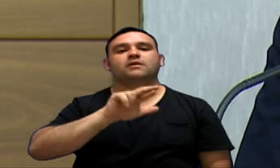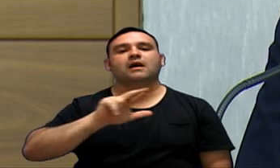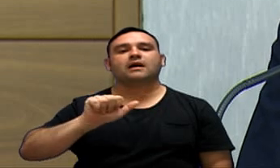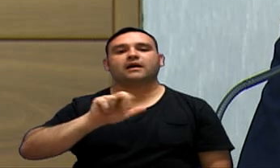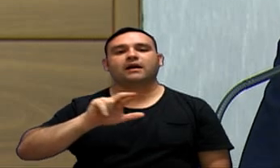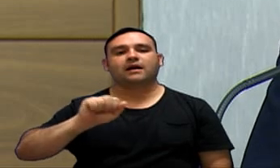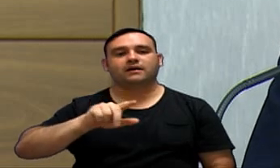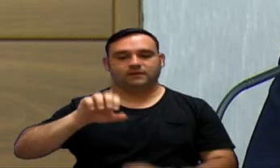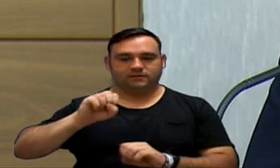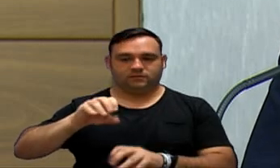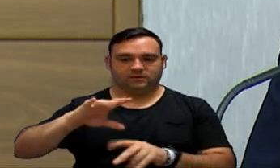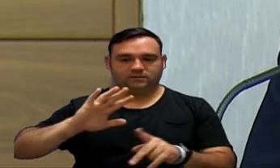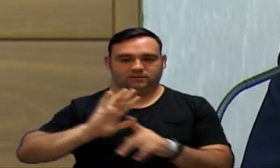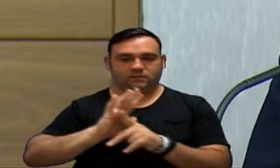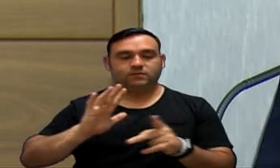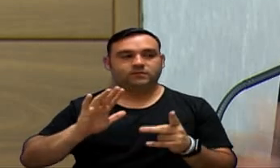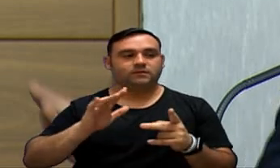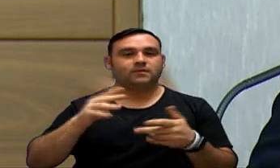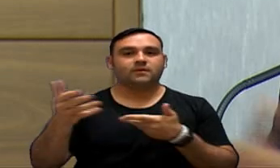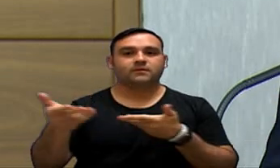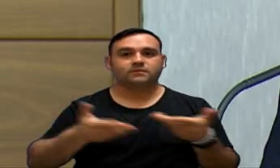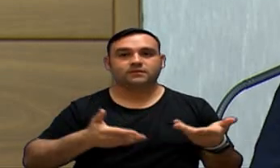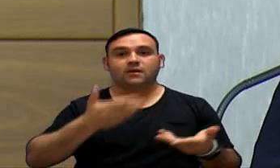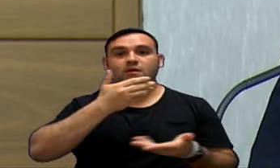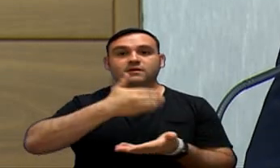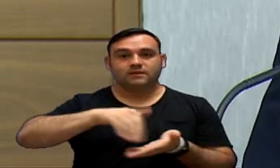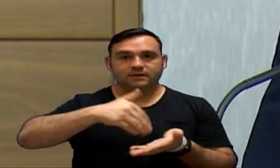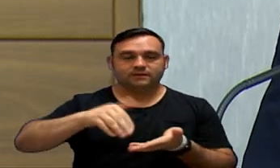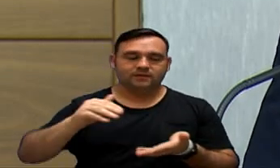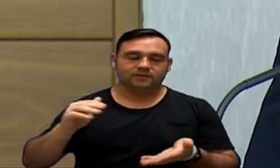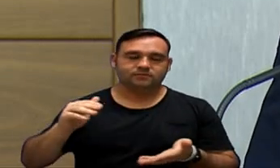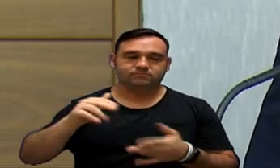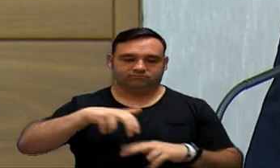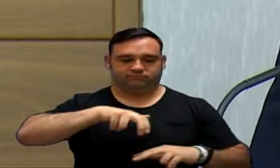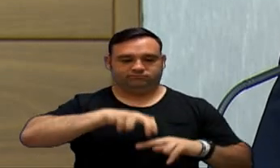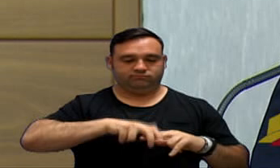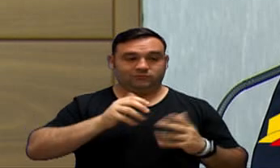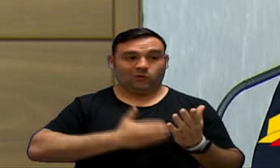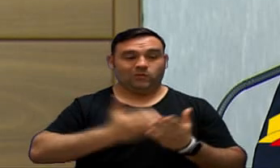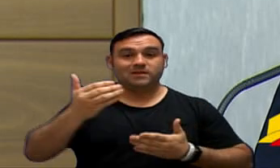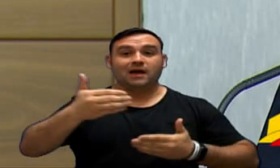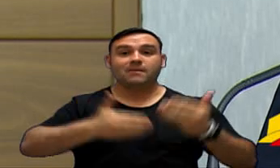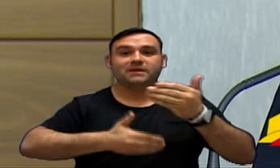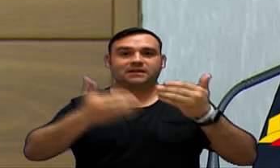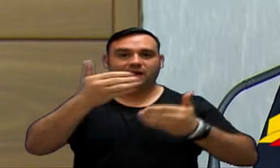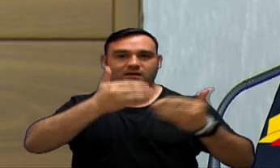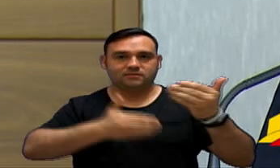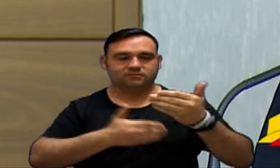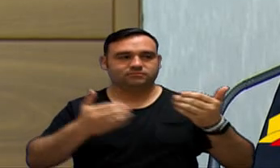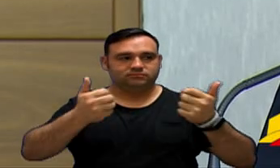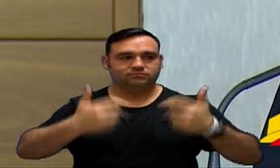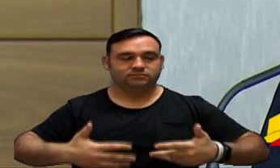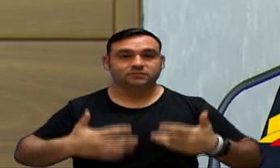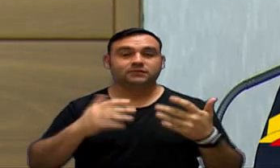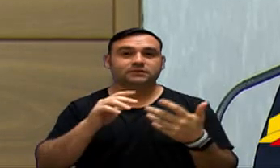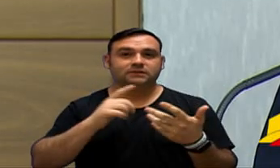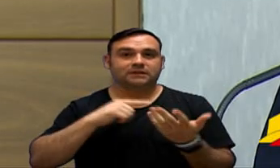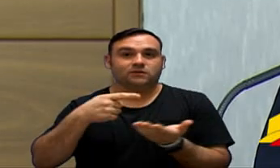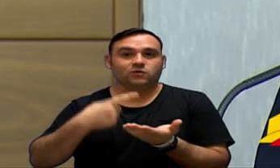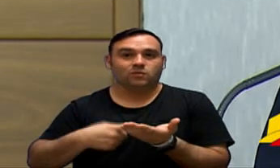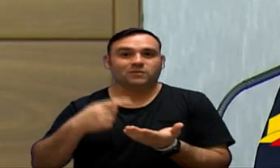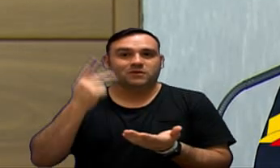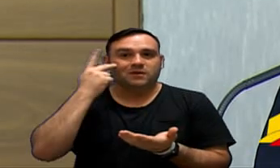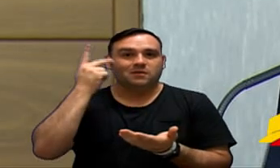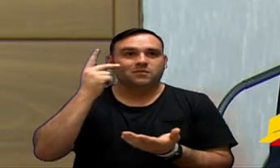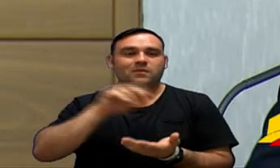de Educação. Vamos pedir para o secretário poder iniciar a apresentação. Secretário, você tem um compromisso também em